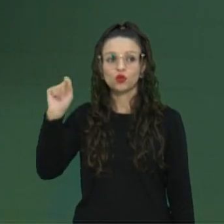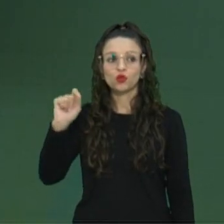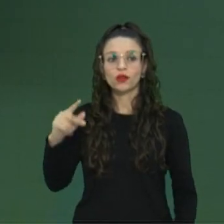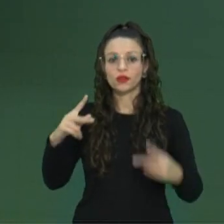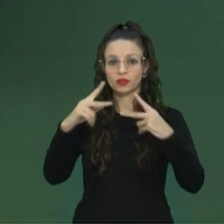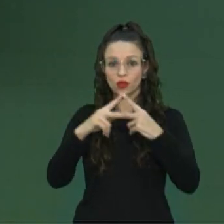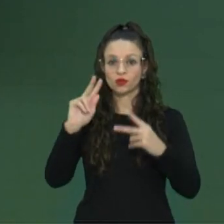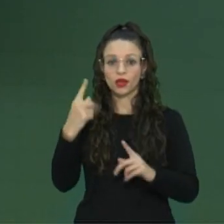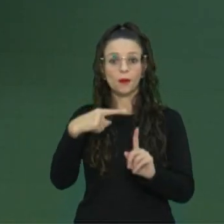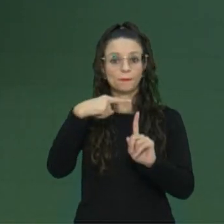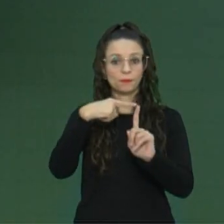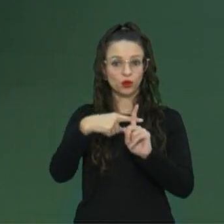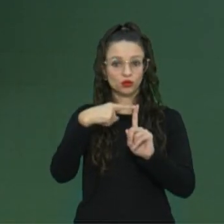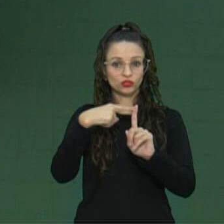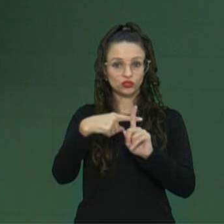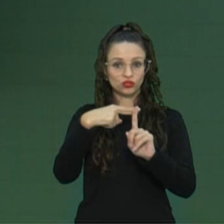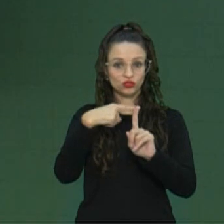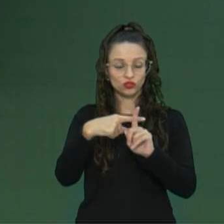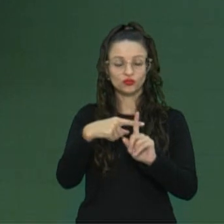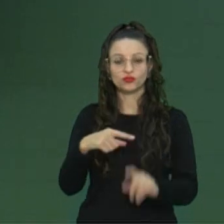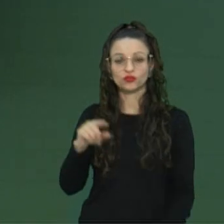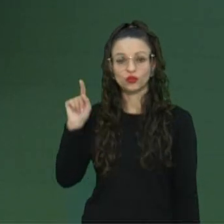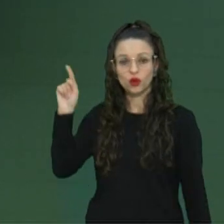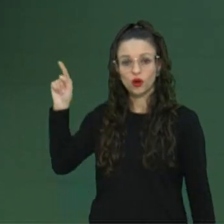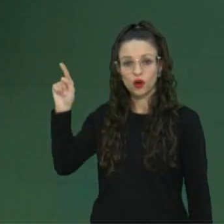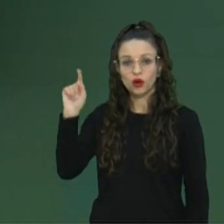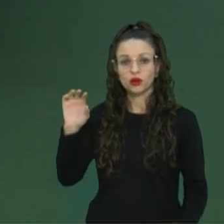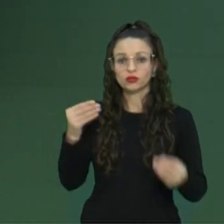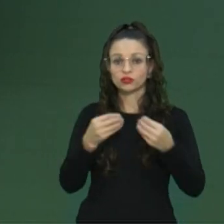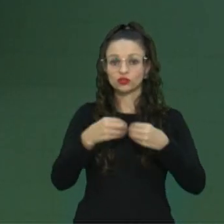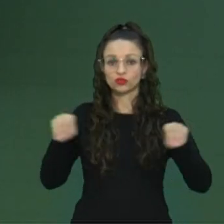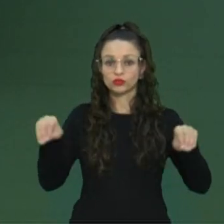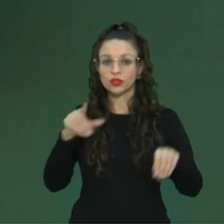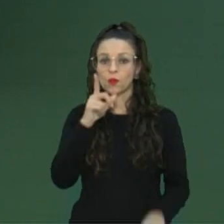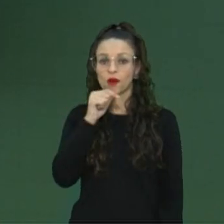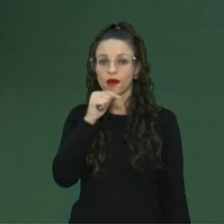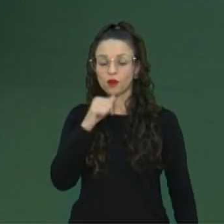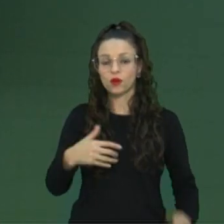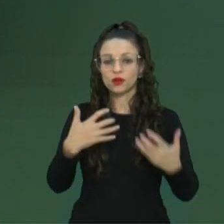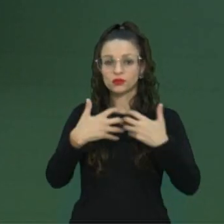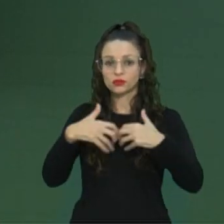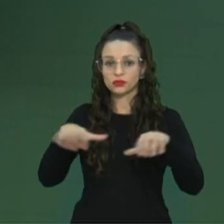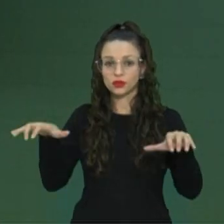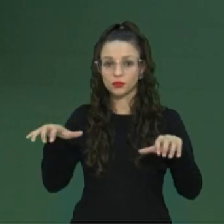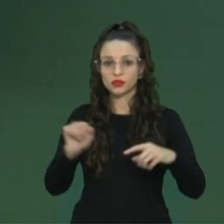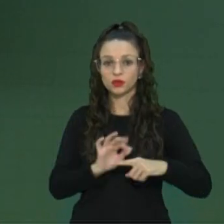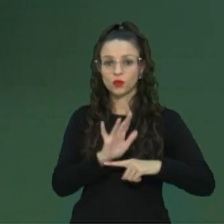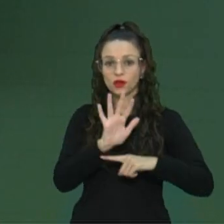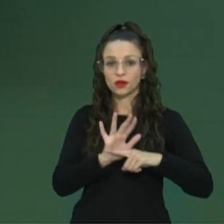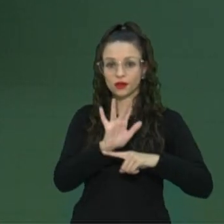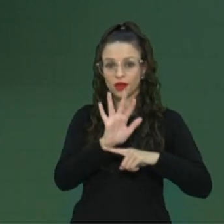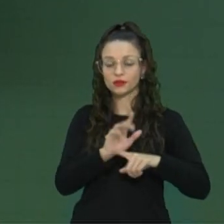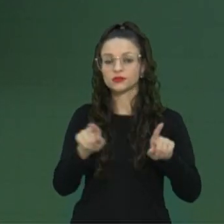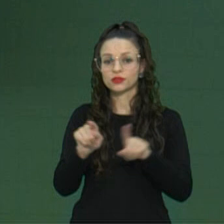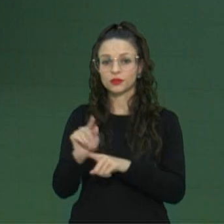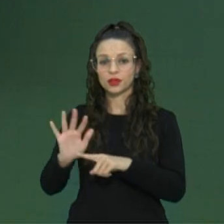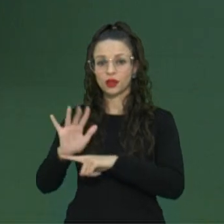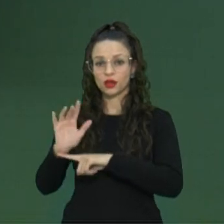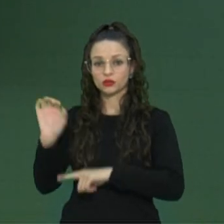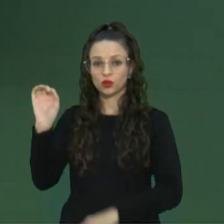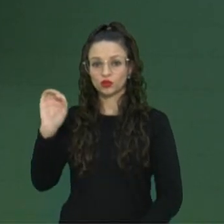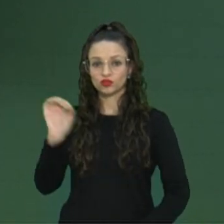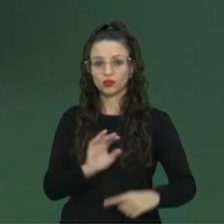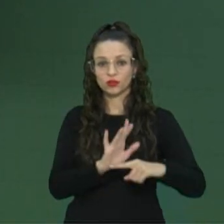valor positivo. Aqui a gente tem um exemplo da dissociação da água, se separando em gás hidrogênio e gás